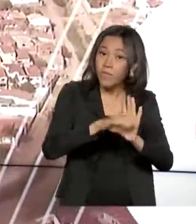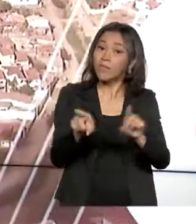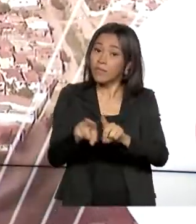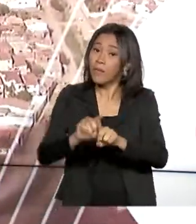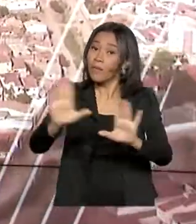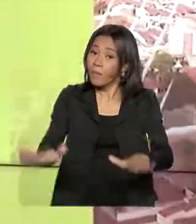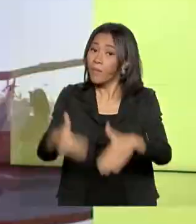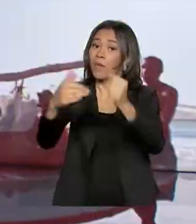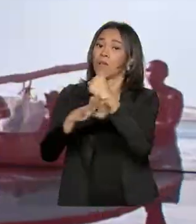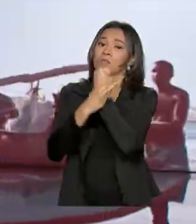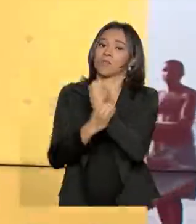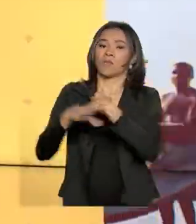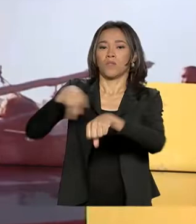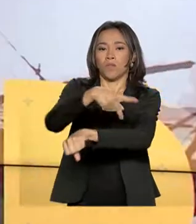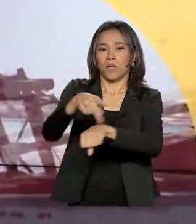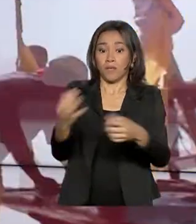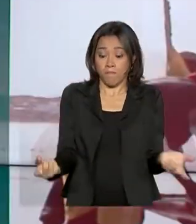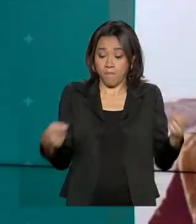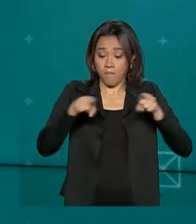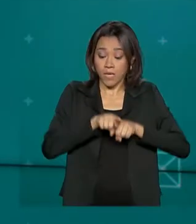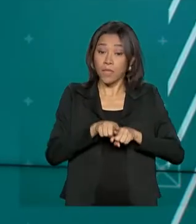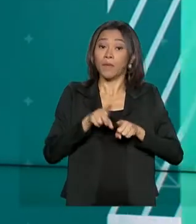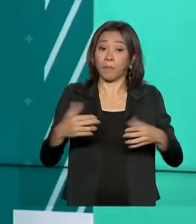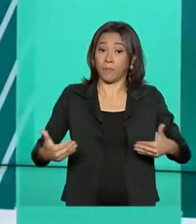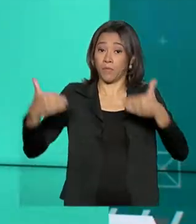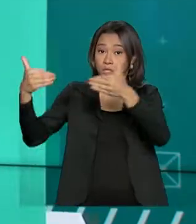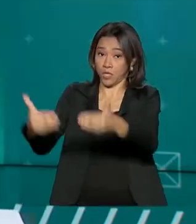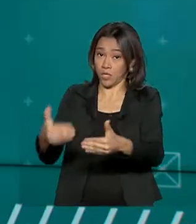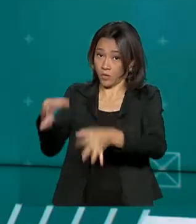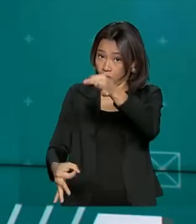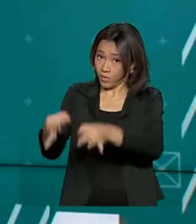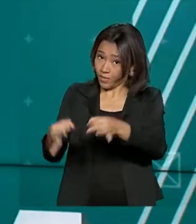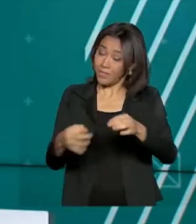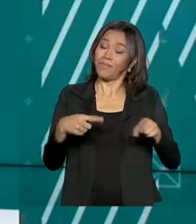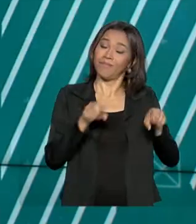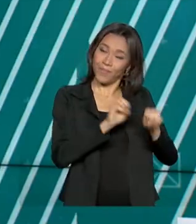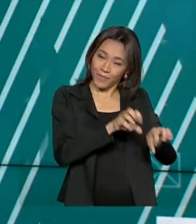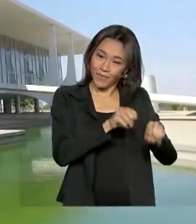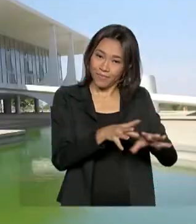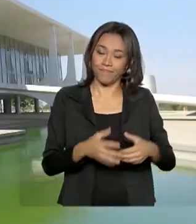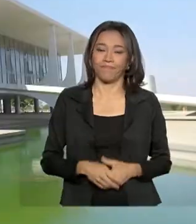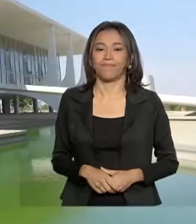no país. A parceria foi fechada pelos Ministérios da Justiça e Educação.